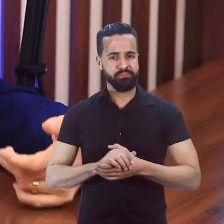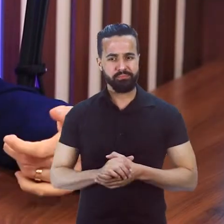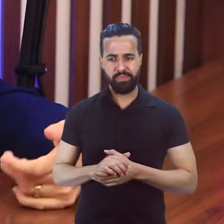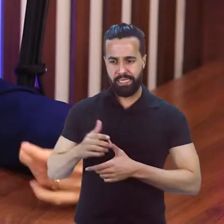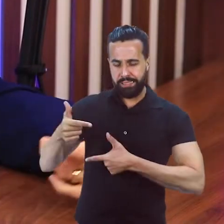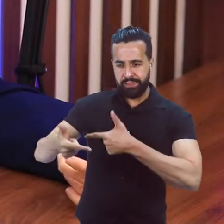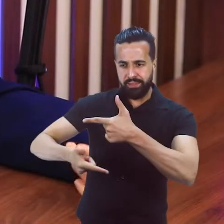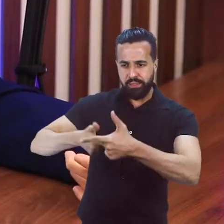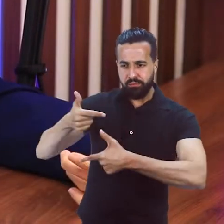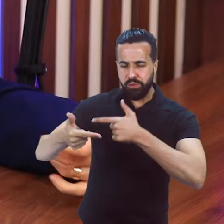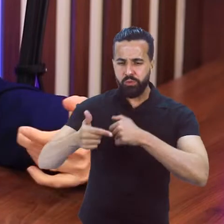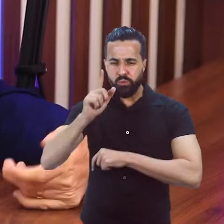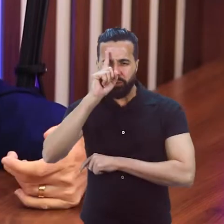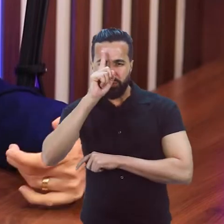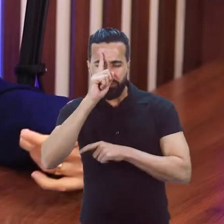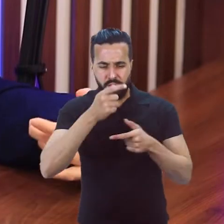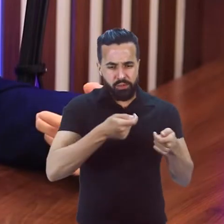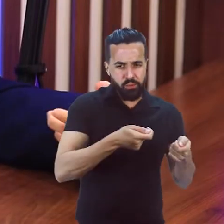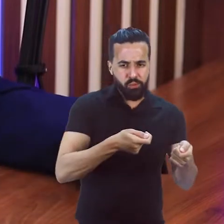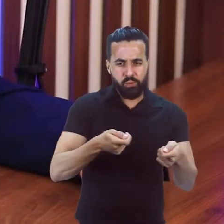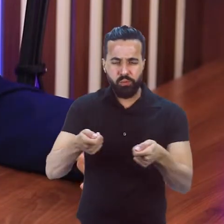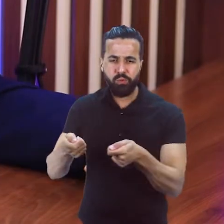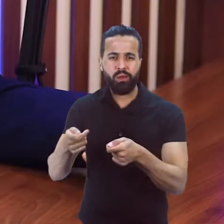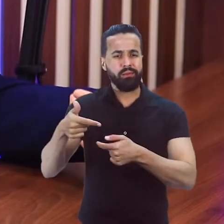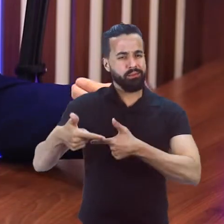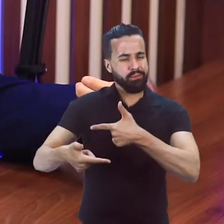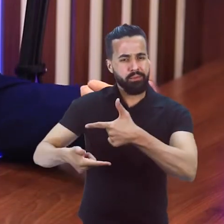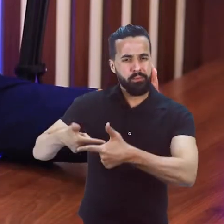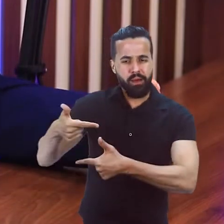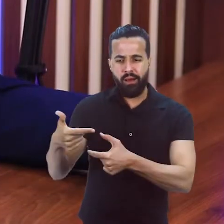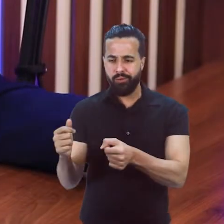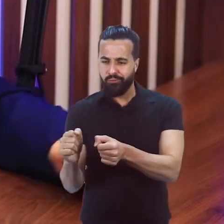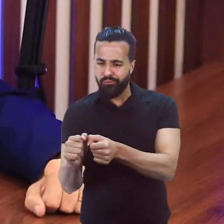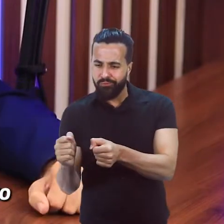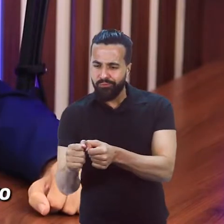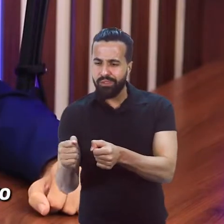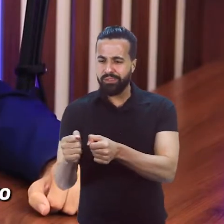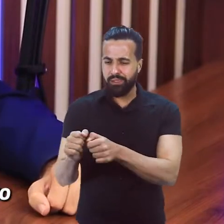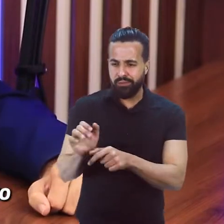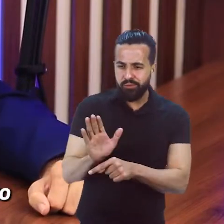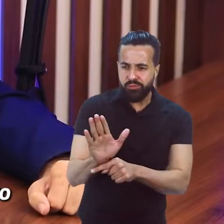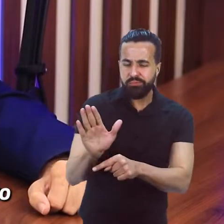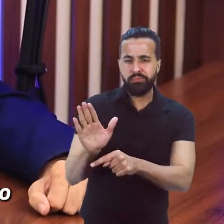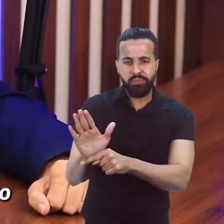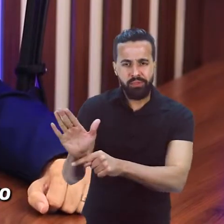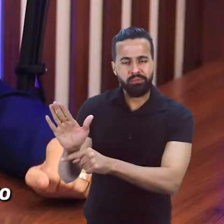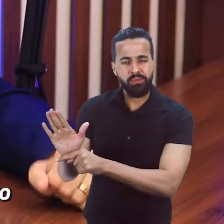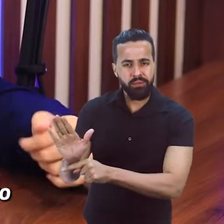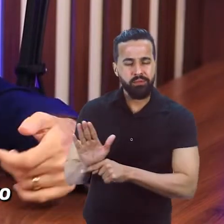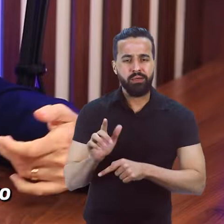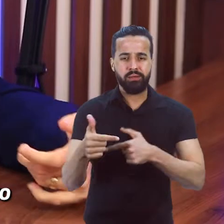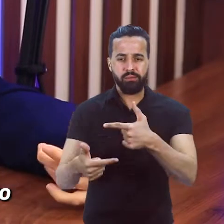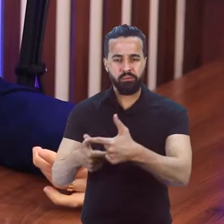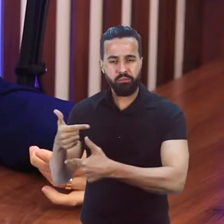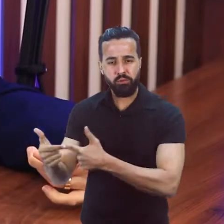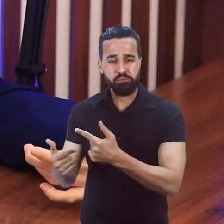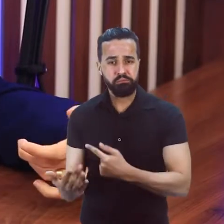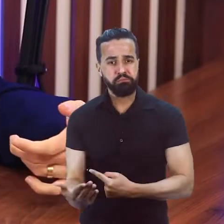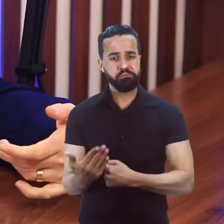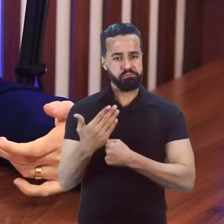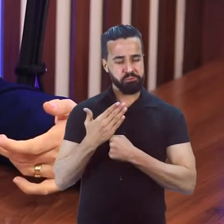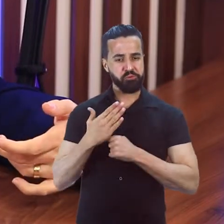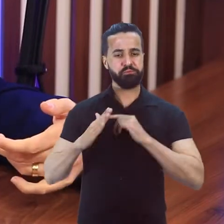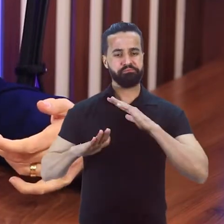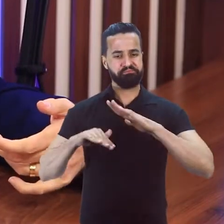lida diária ali, de trabalho, de realização de trabalho, eu acho que isso me engrandeceu muito,